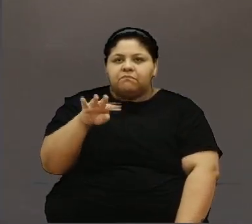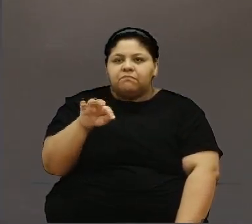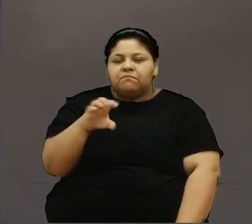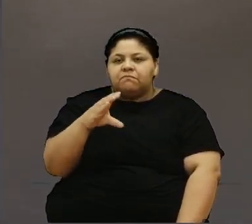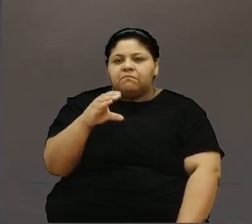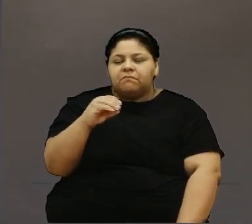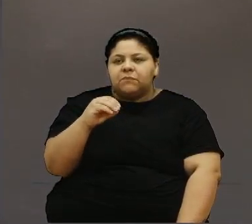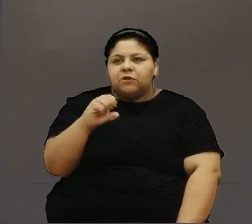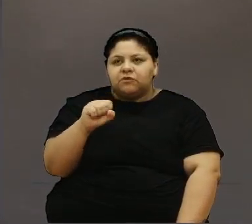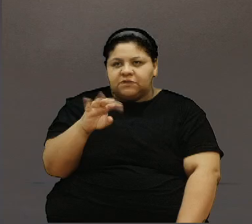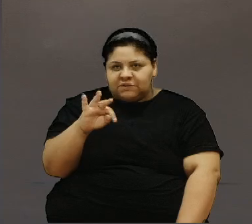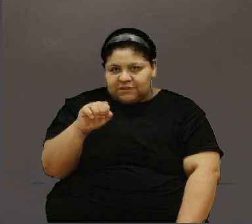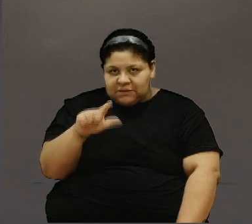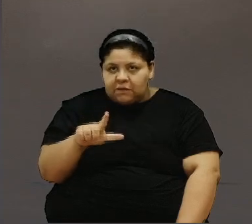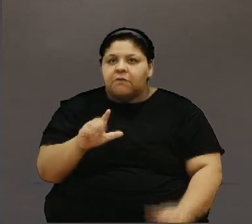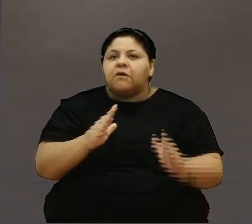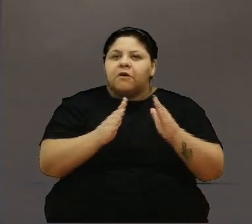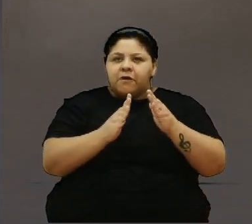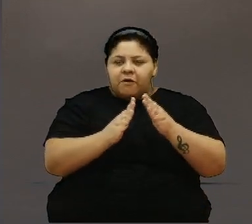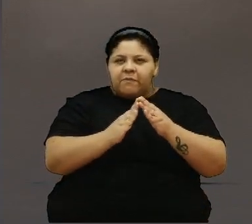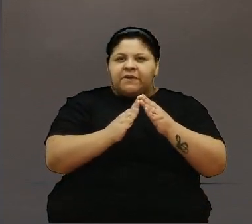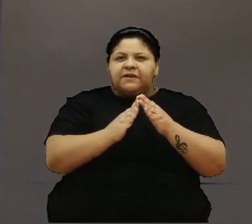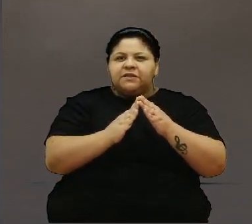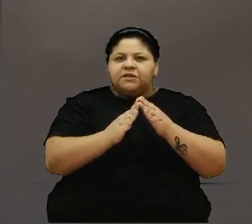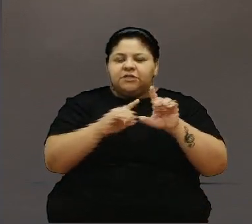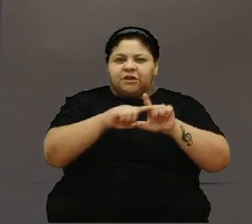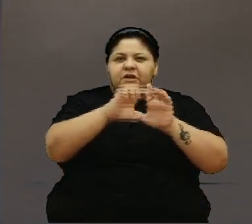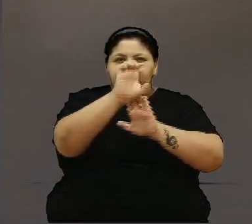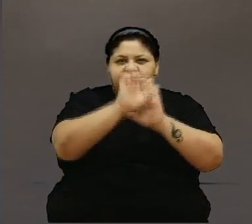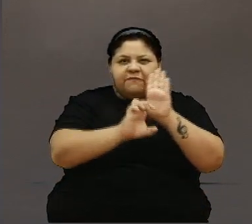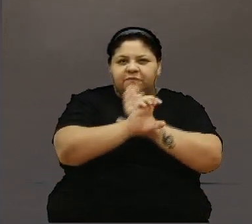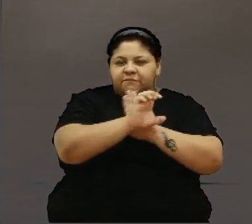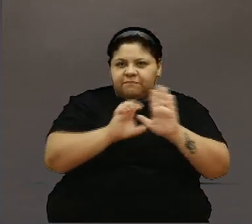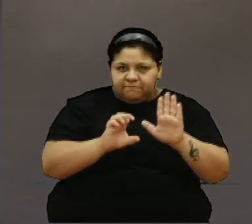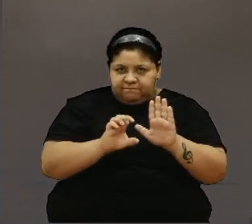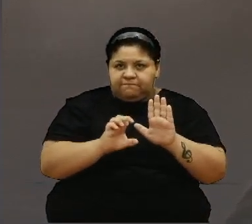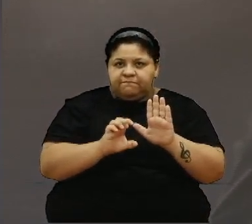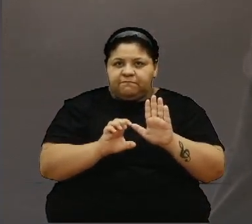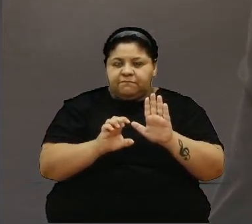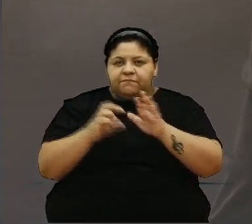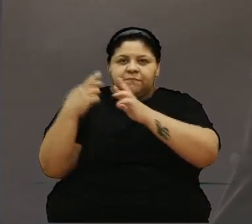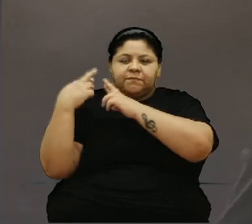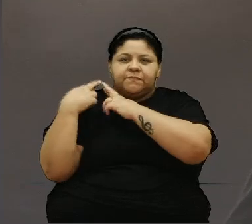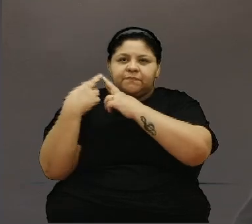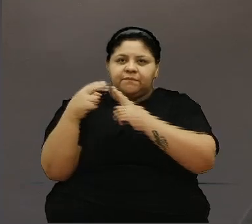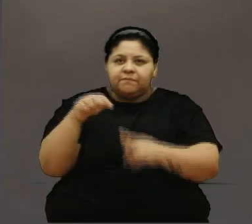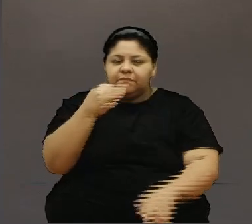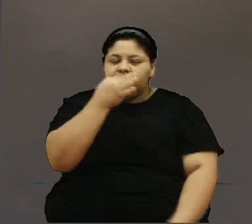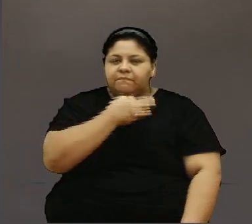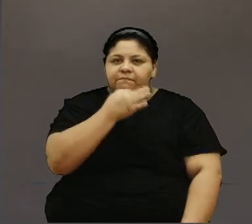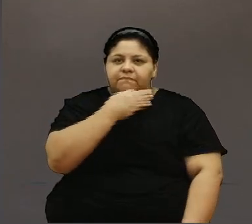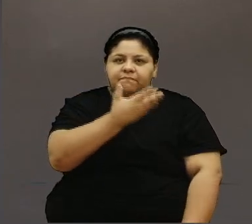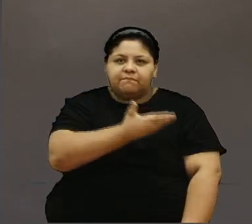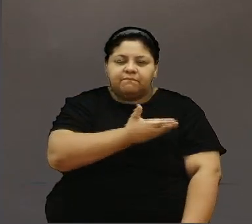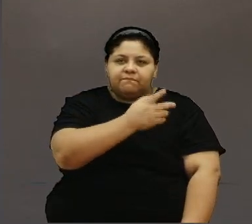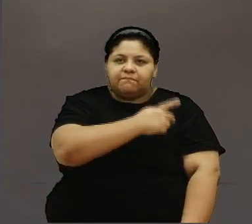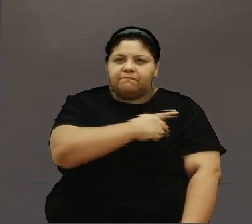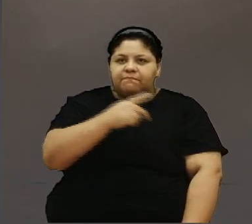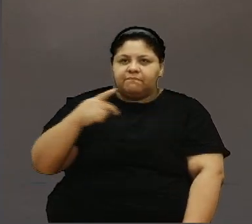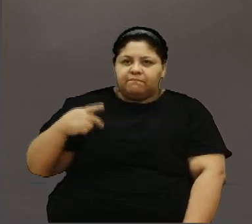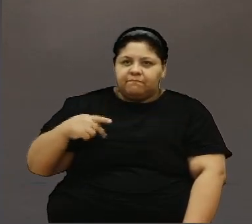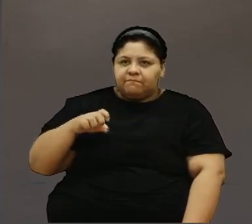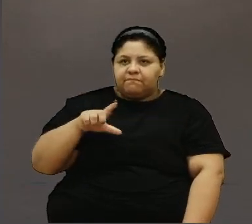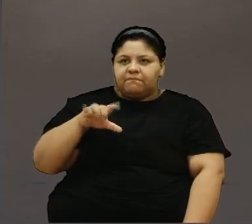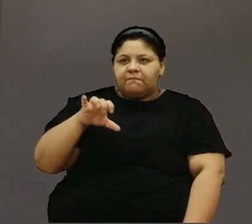Igreja Evangélica Pentecostal Aliança da Salvação. A responsabilidade aqui em Caxias do Sul, hoje, do meu amigo, pastor